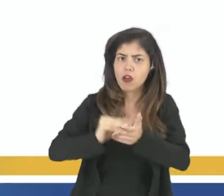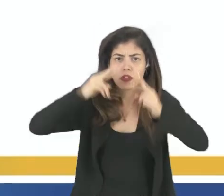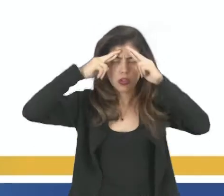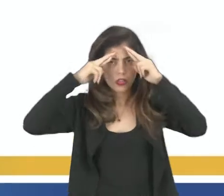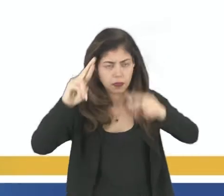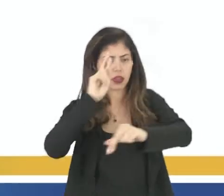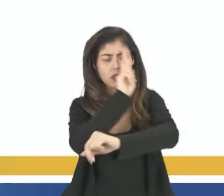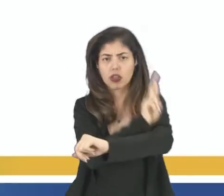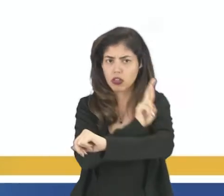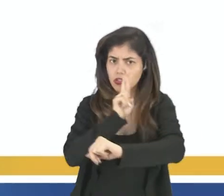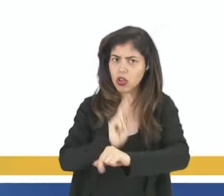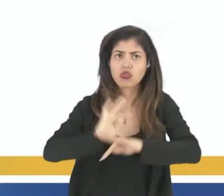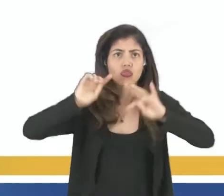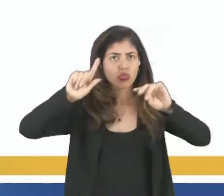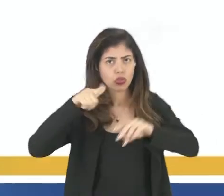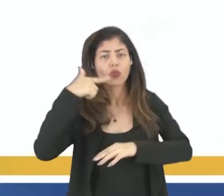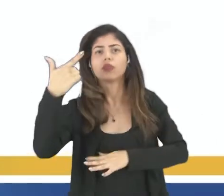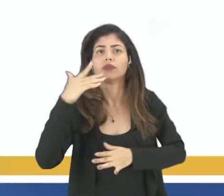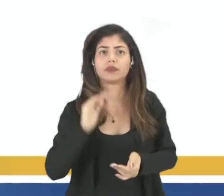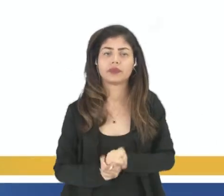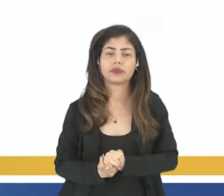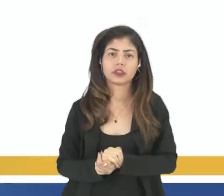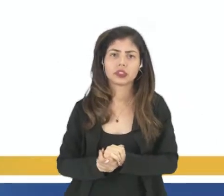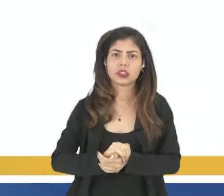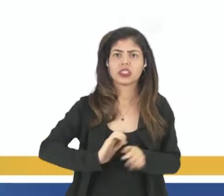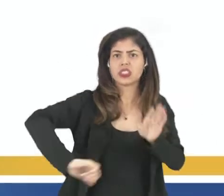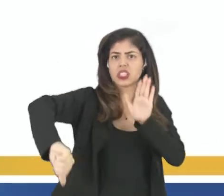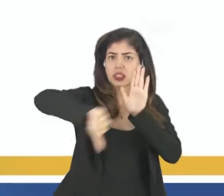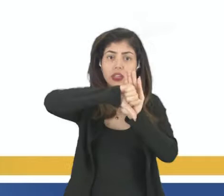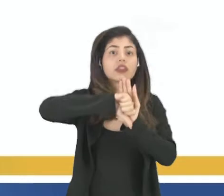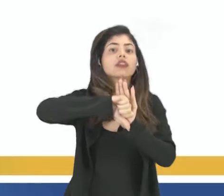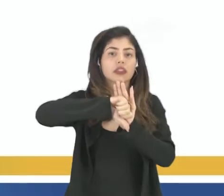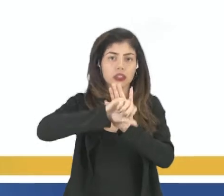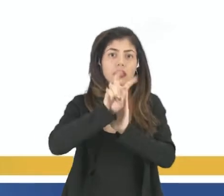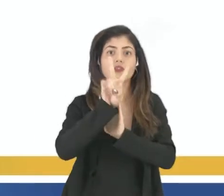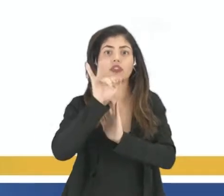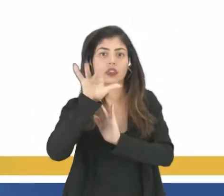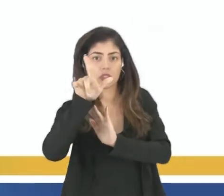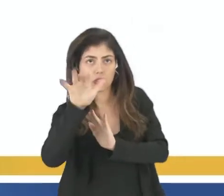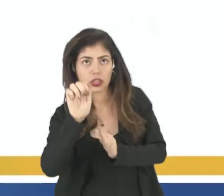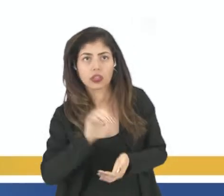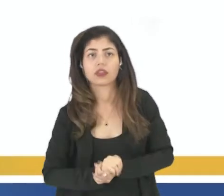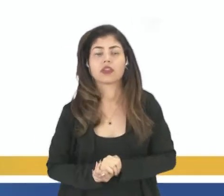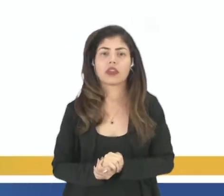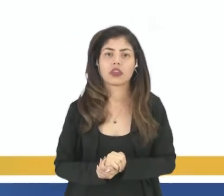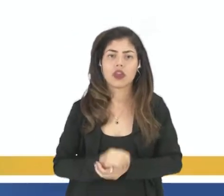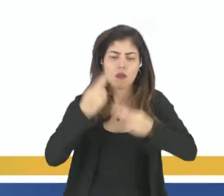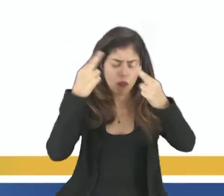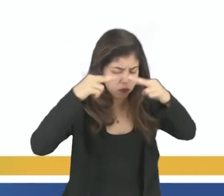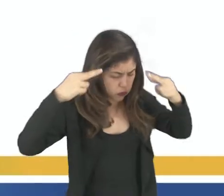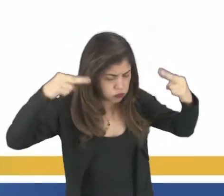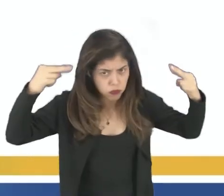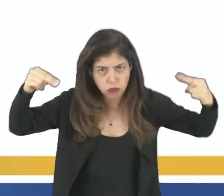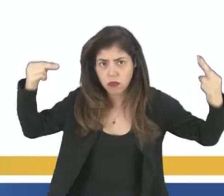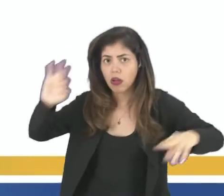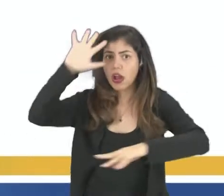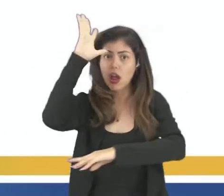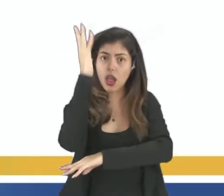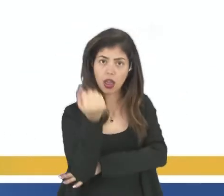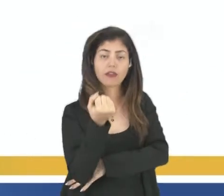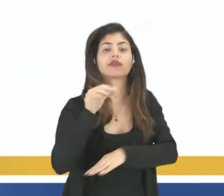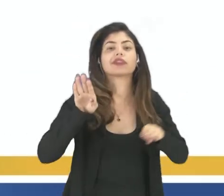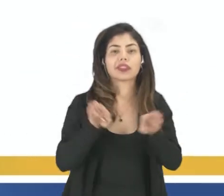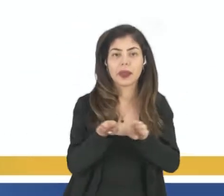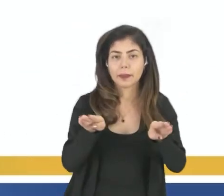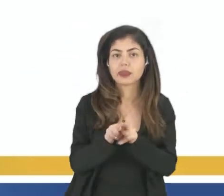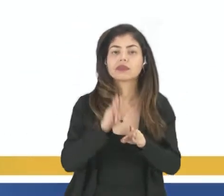Brasil, casos recentes são, por exemplo, violências contra terreiros de Umbanda. As religiões afro-brasileiras são muito